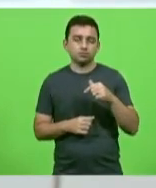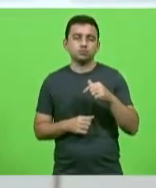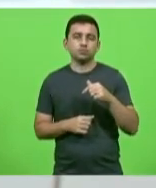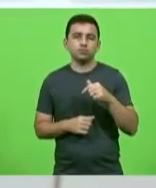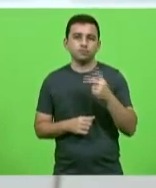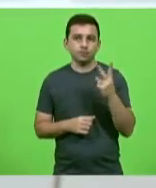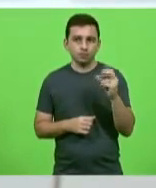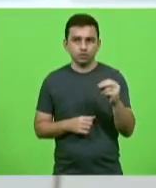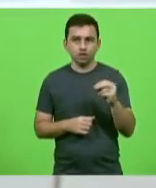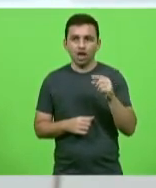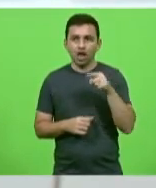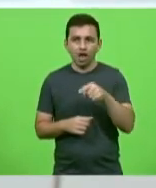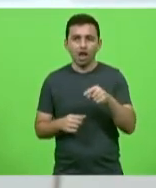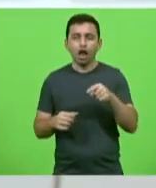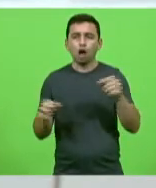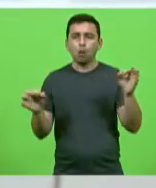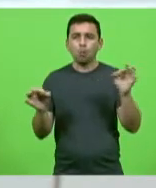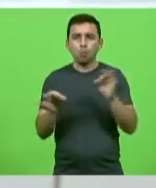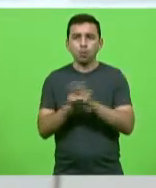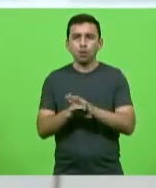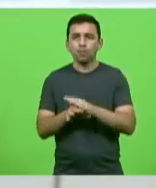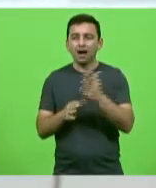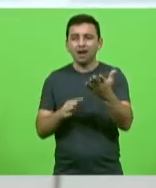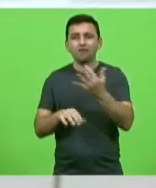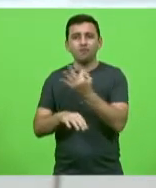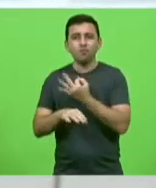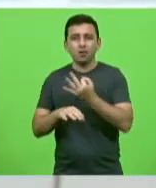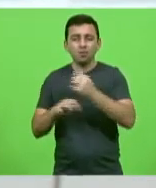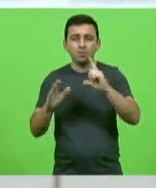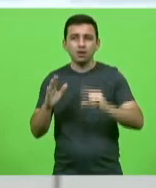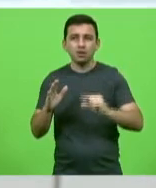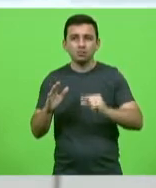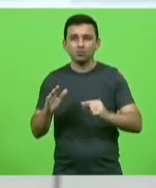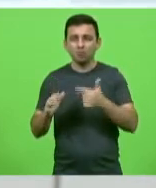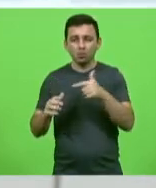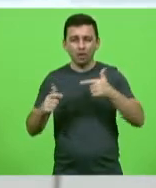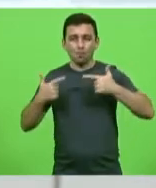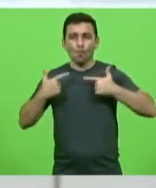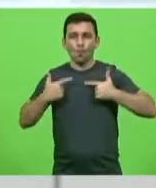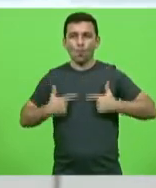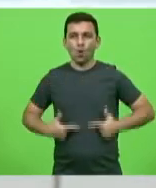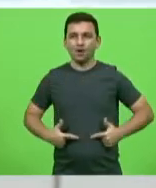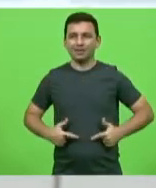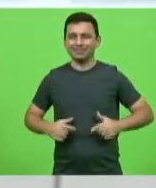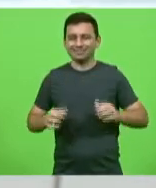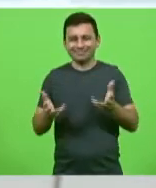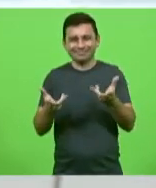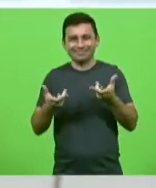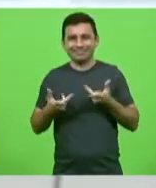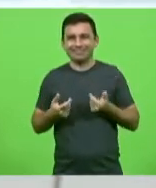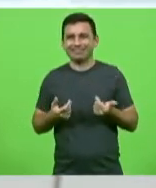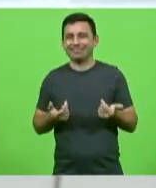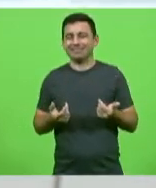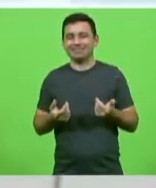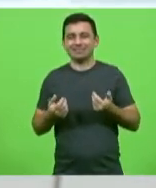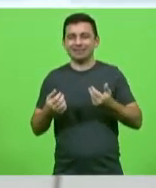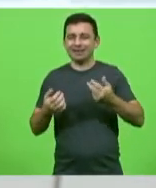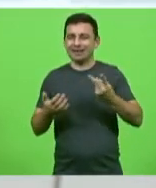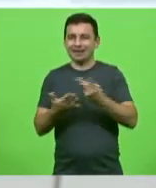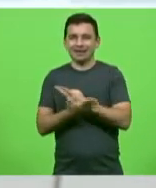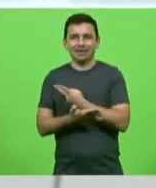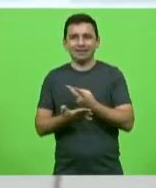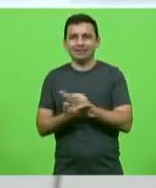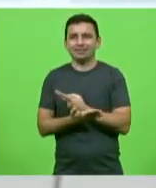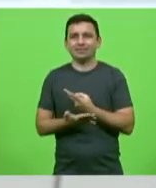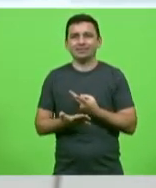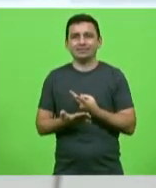sem as mínimas formalidades legais sem lisura eficiência e moralidade que